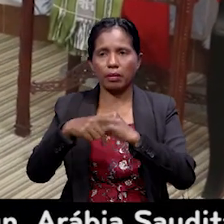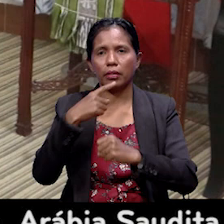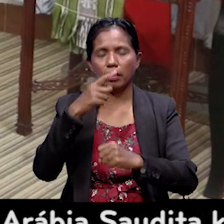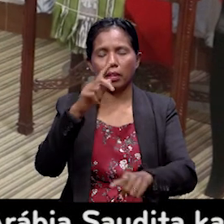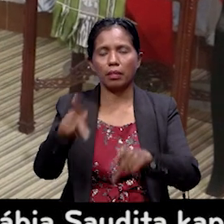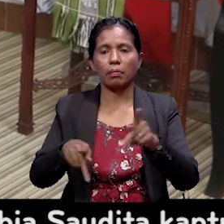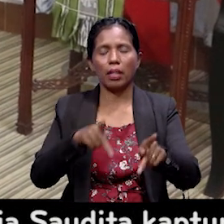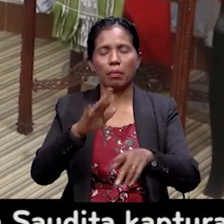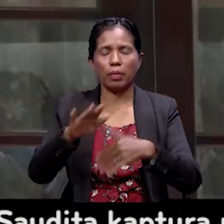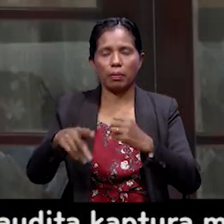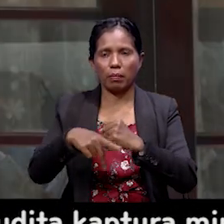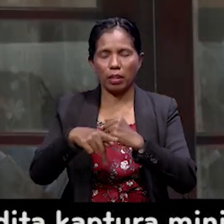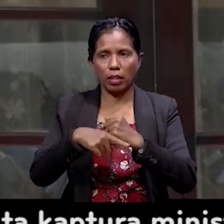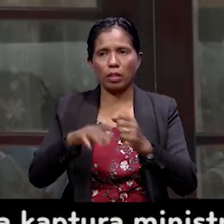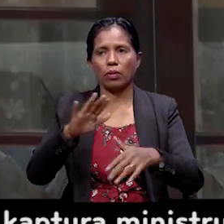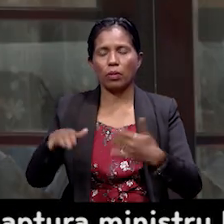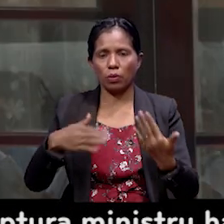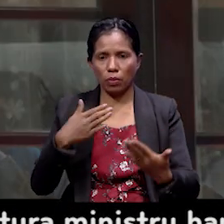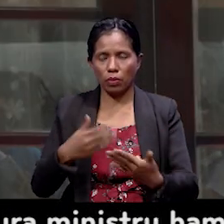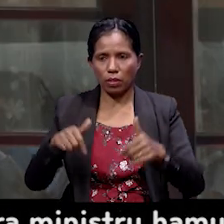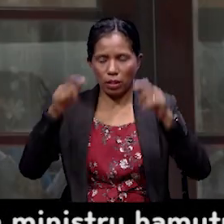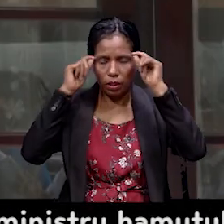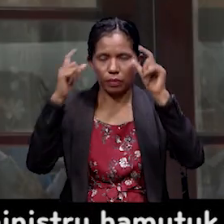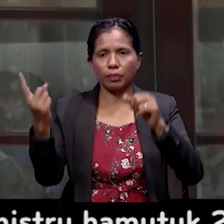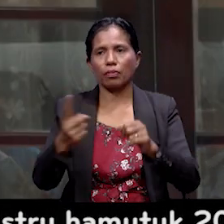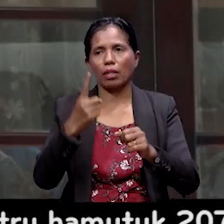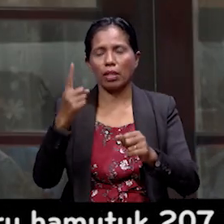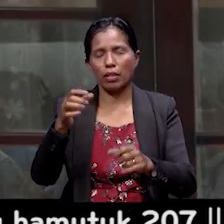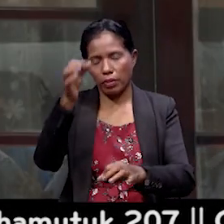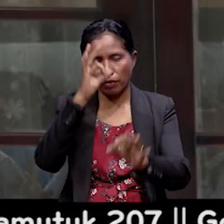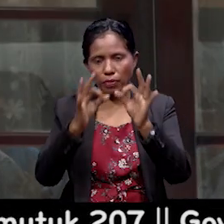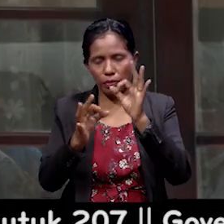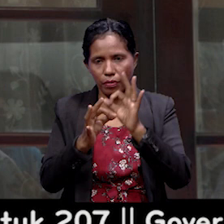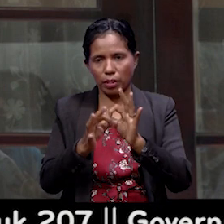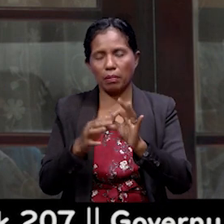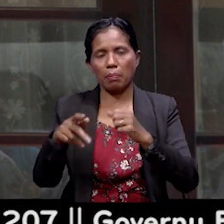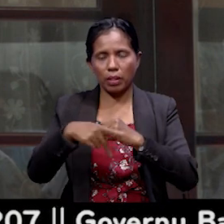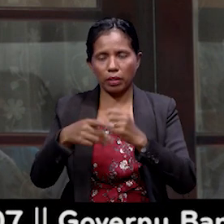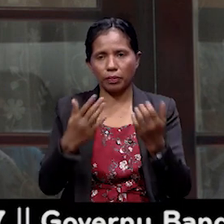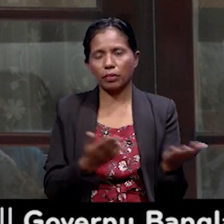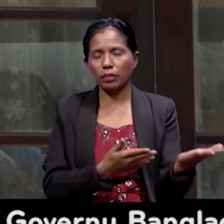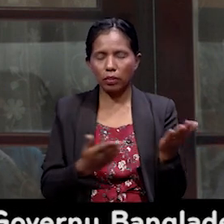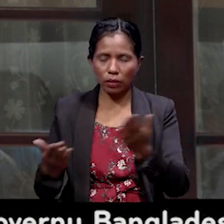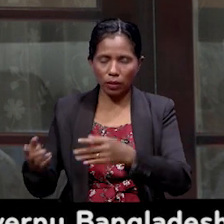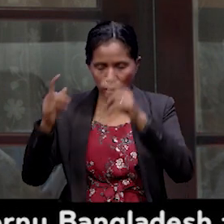o militante Partido Os Verdes de Timor, a tu na fatin ta fier para o partido, né, orilori